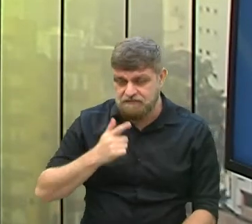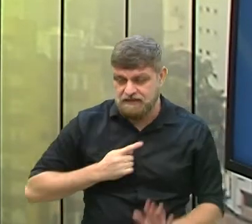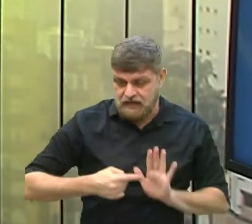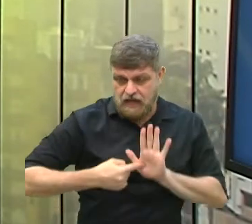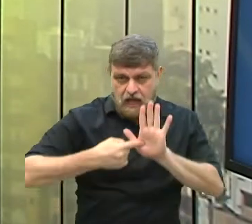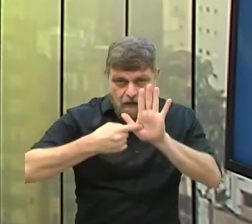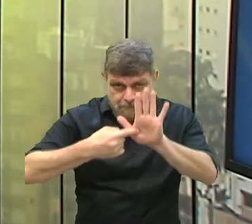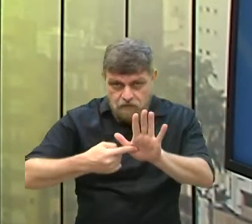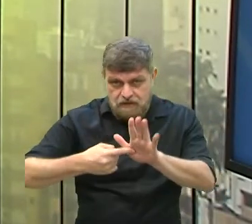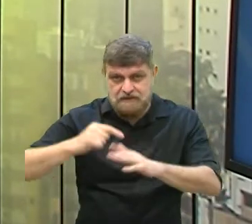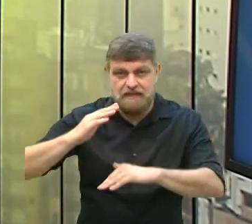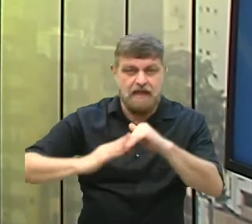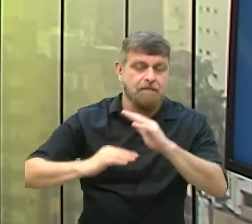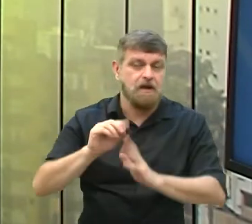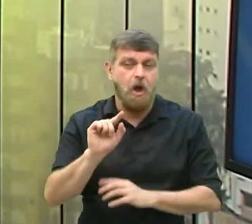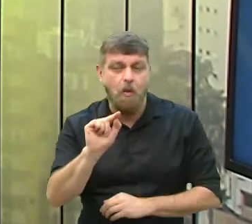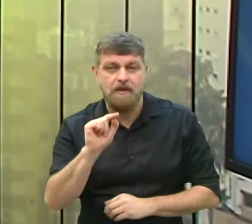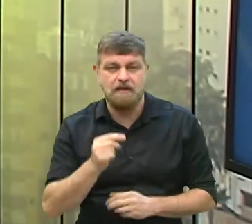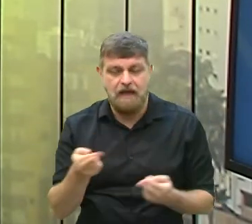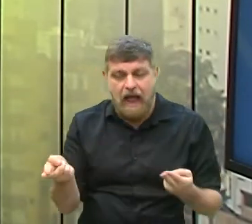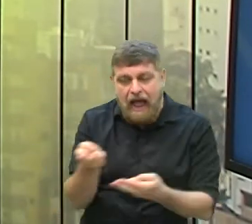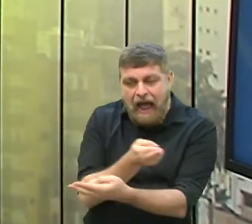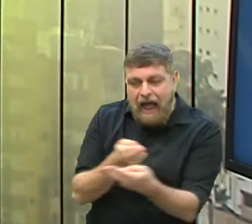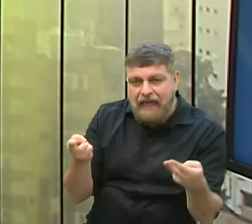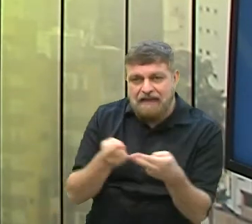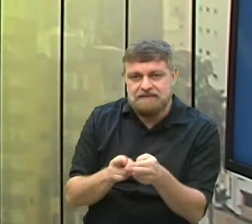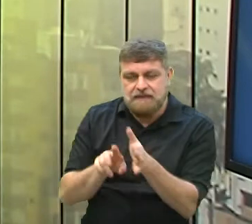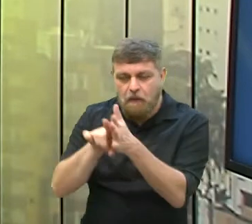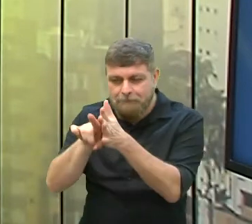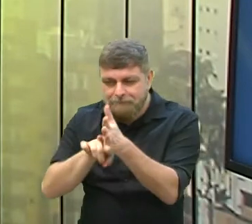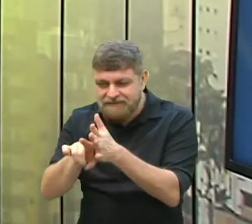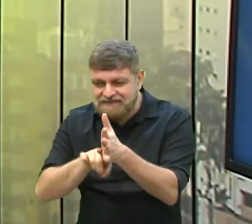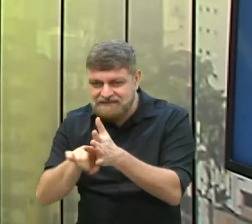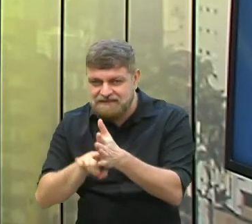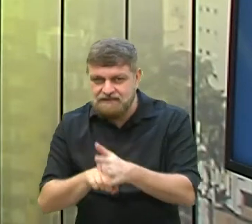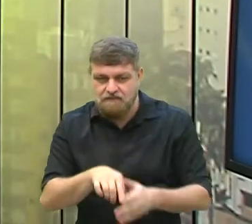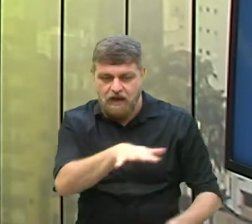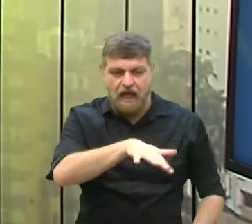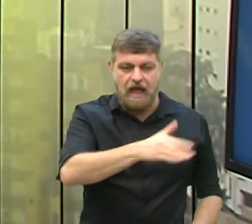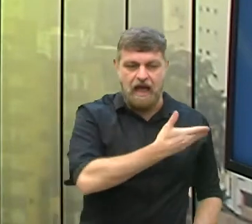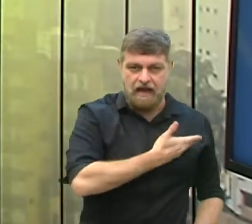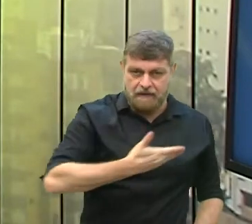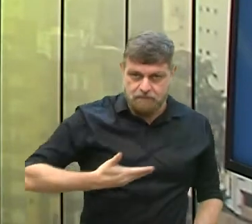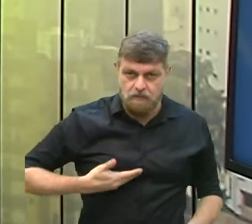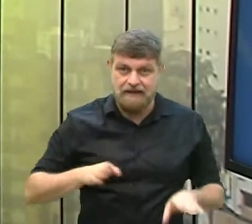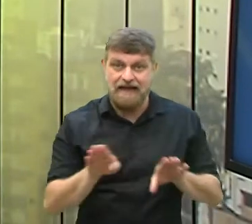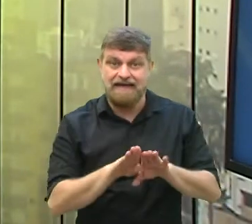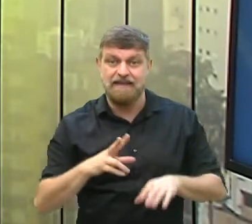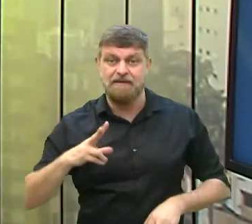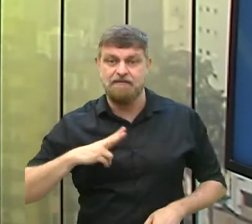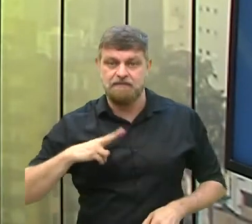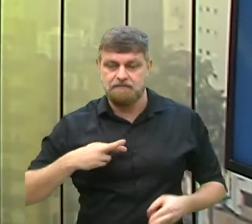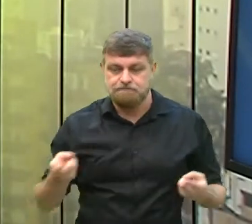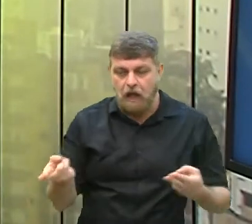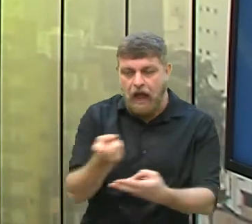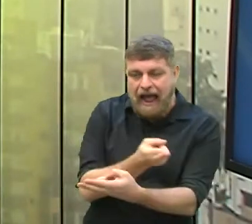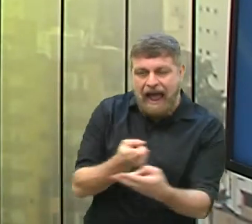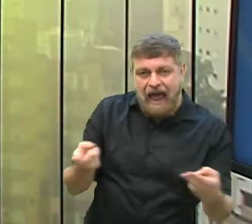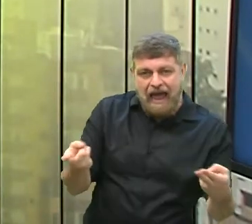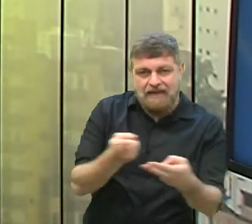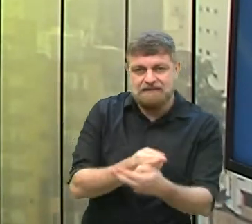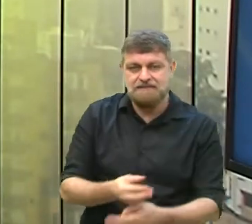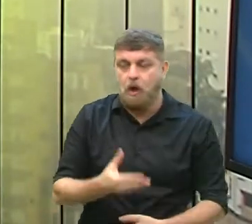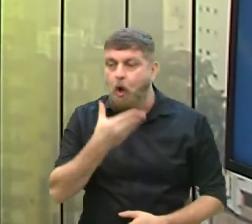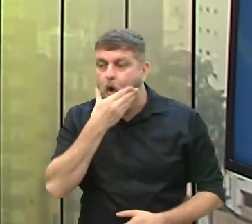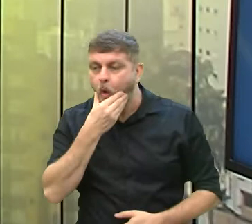bem tanto essa relação entre pesquisadores e o poder público, o poder privado, quanto esta relação entre o homem e